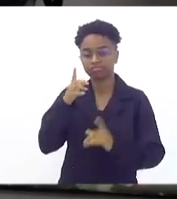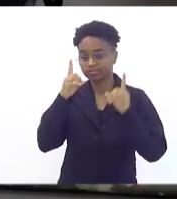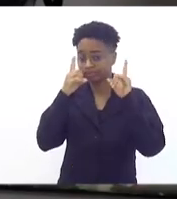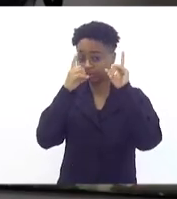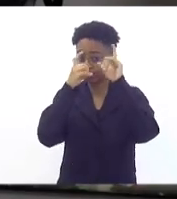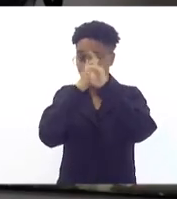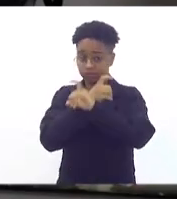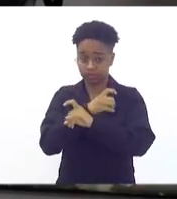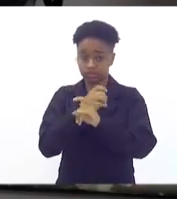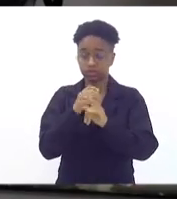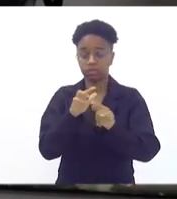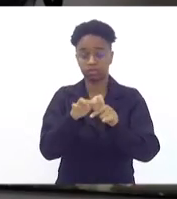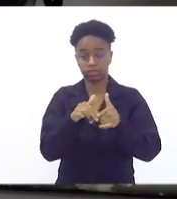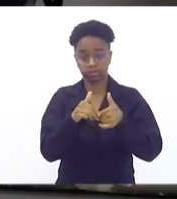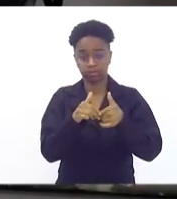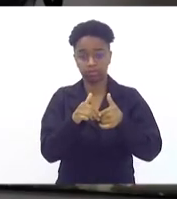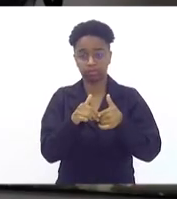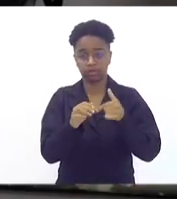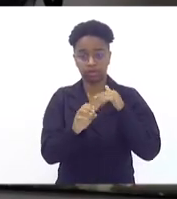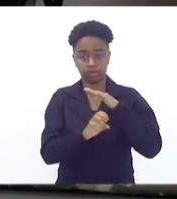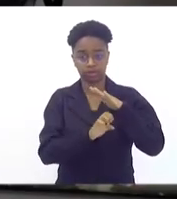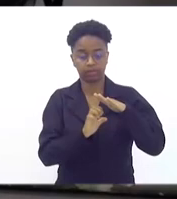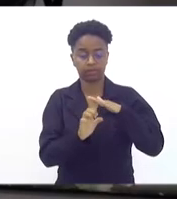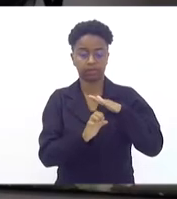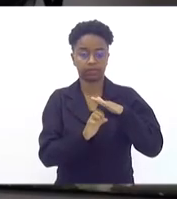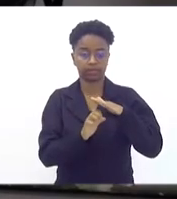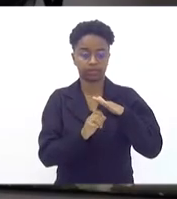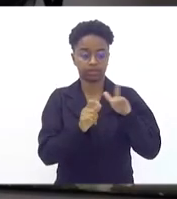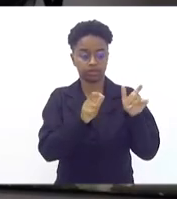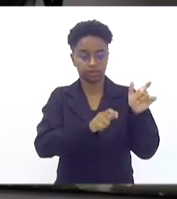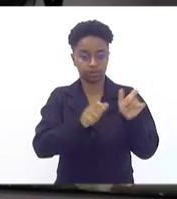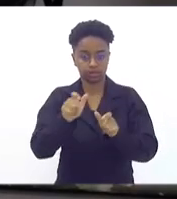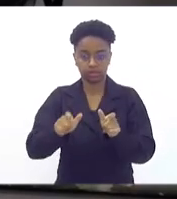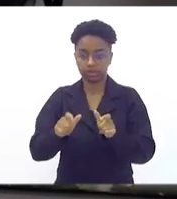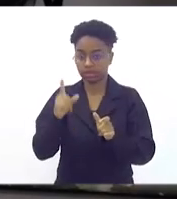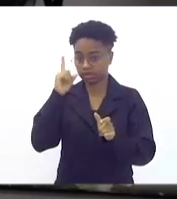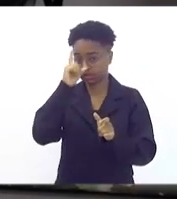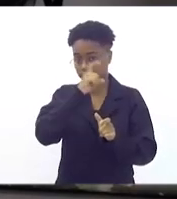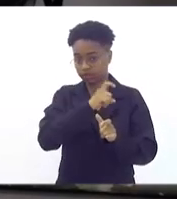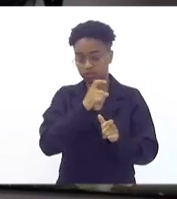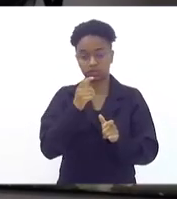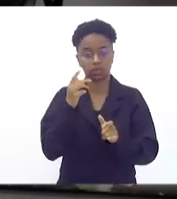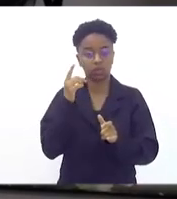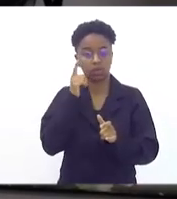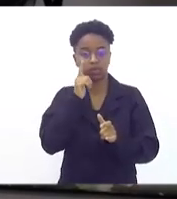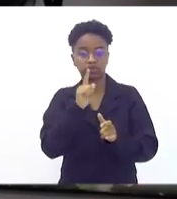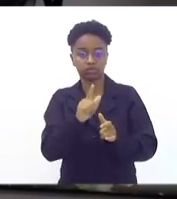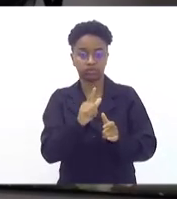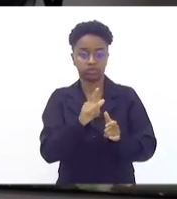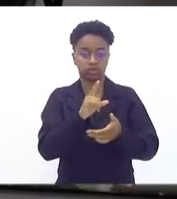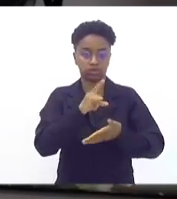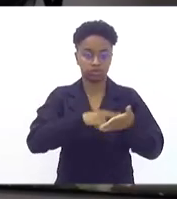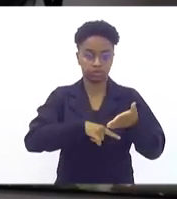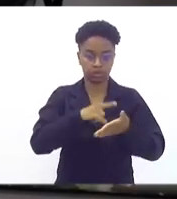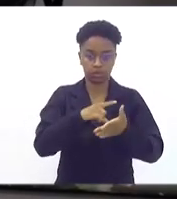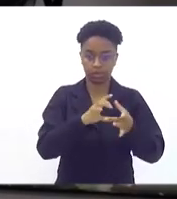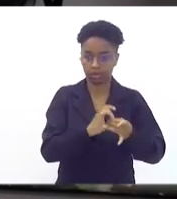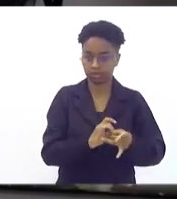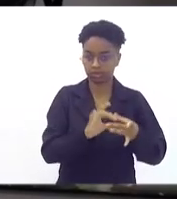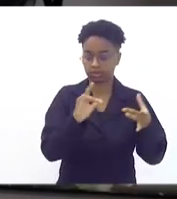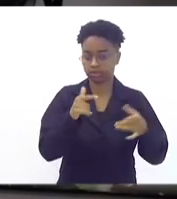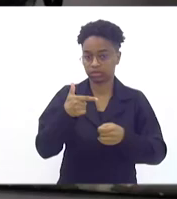por empresários Deputado Alan de conseguir a carta de viabilidade instalação de novos Postos de